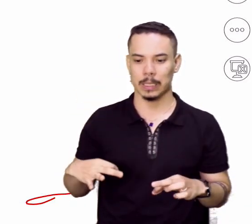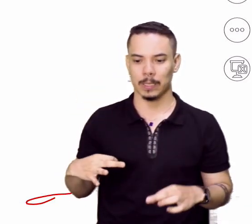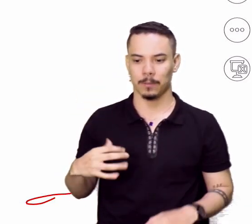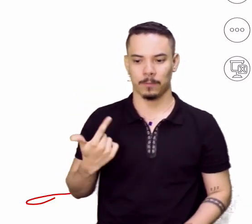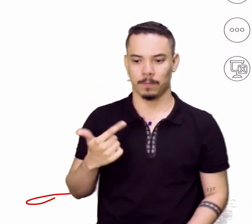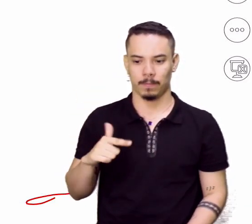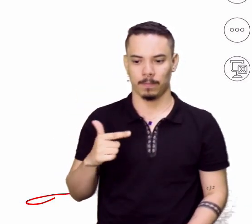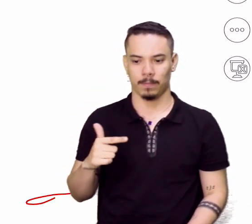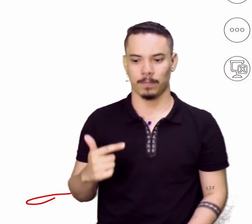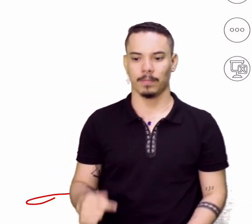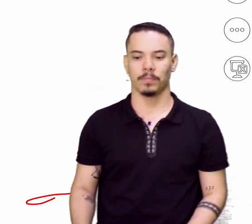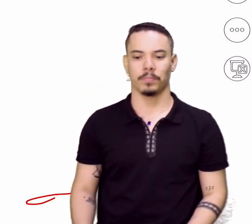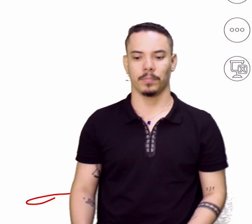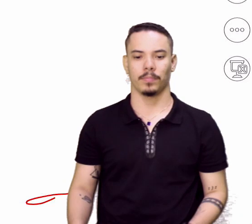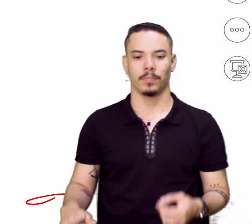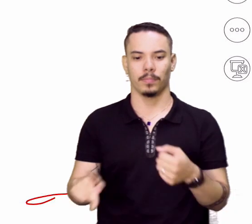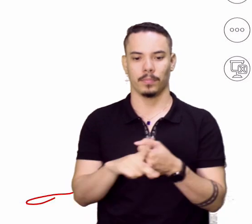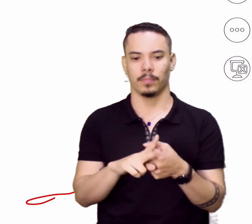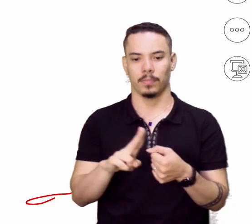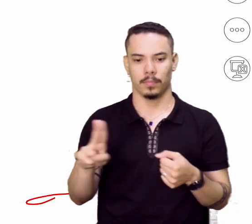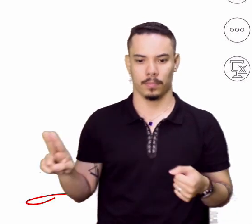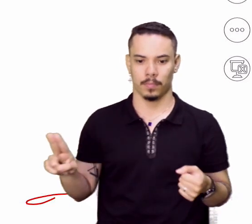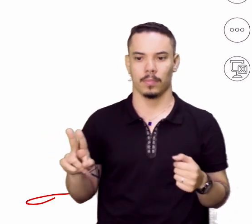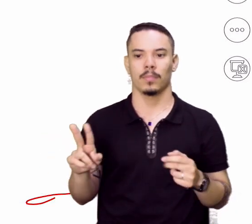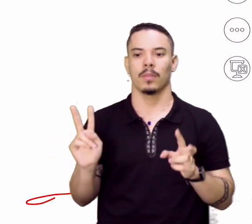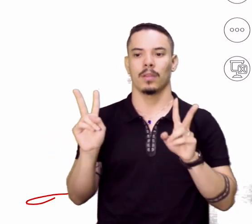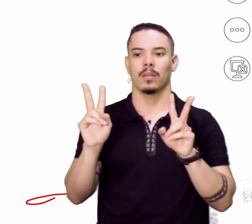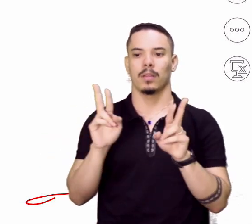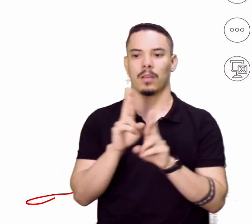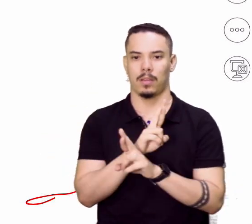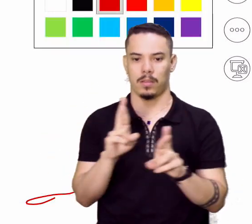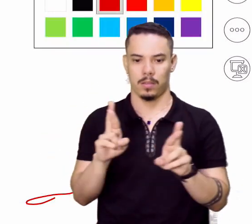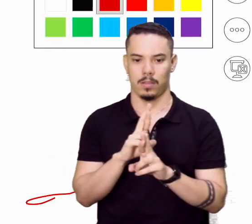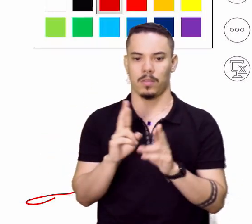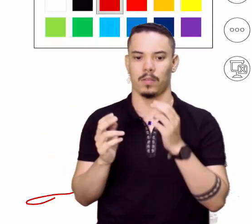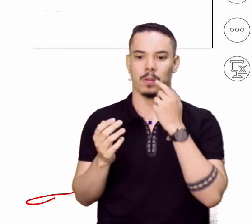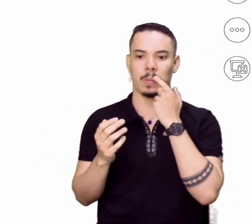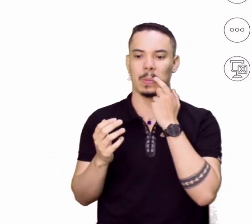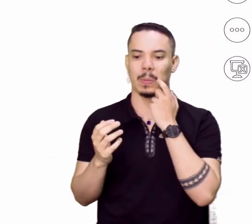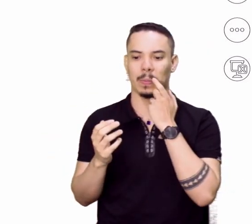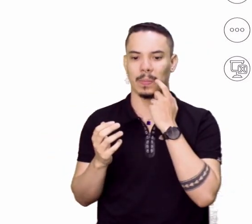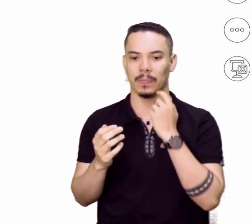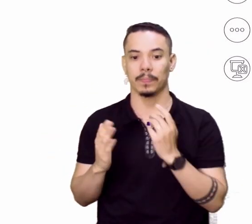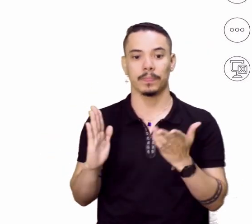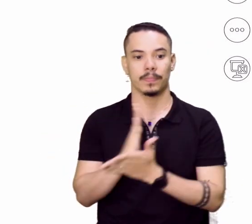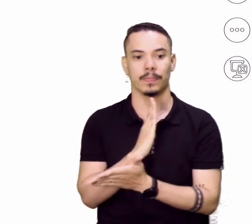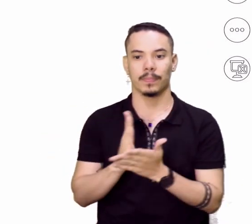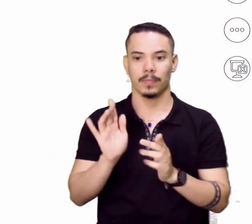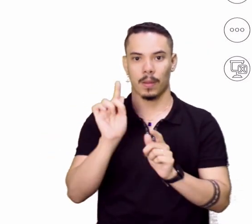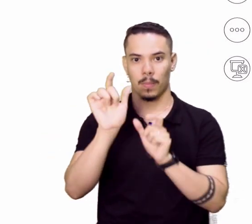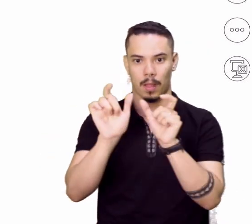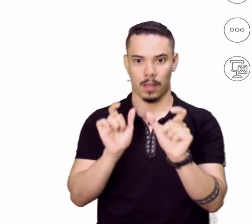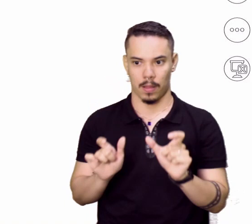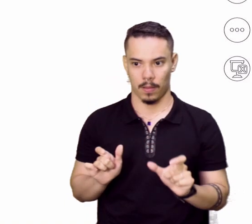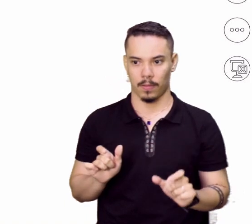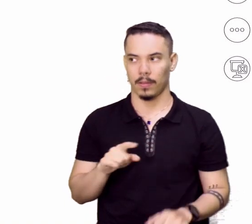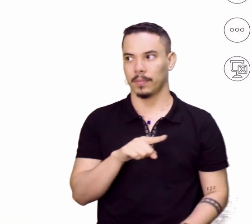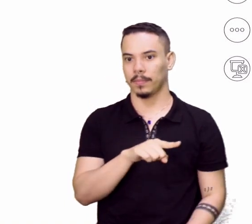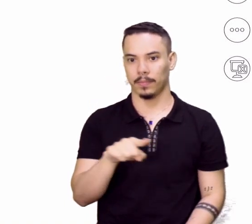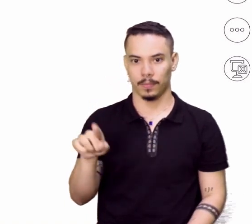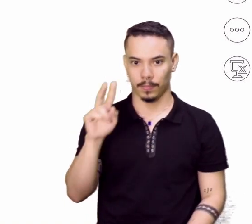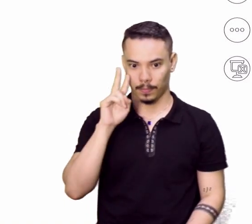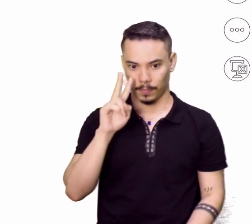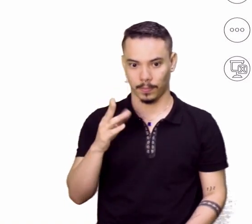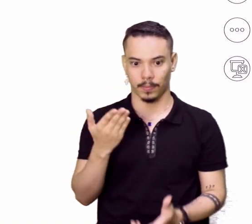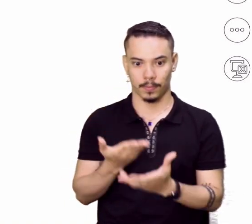bora lá. Pronomes relativos é o assunto de hoje e o que vai acontecer? Muitas dessas palavras que você vai ver aqui na nossa